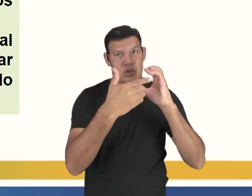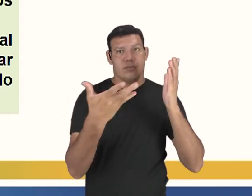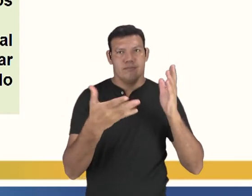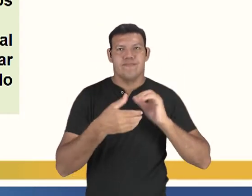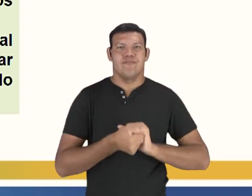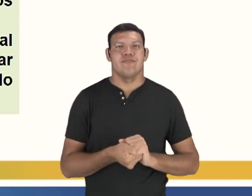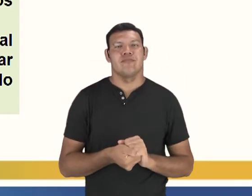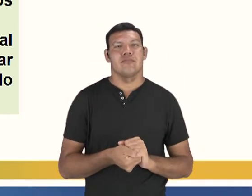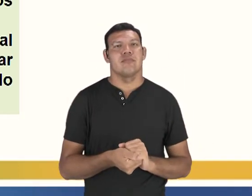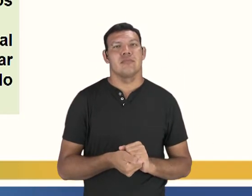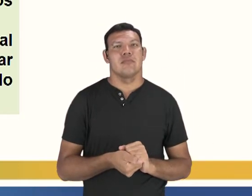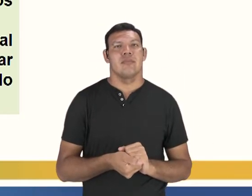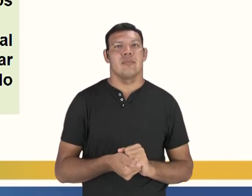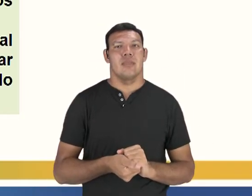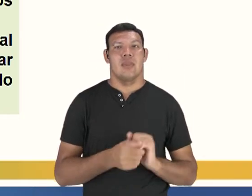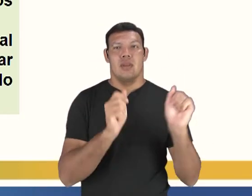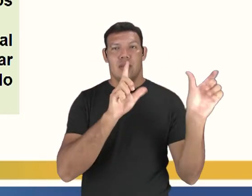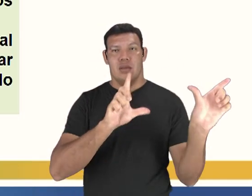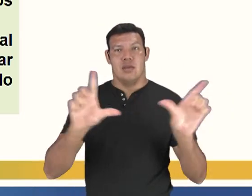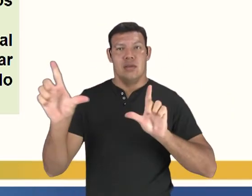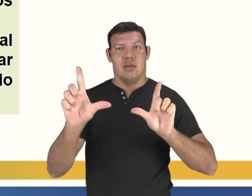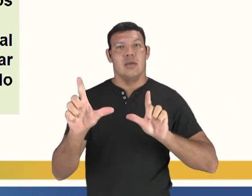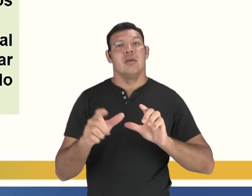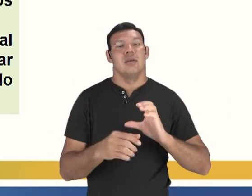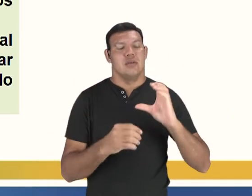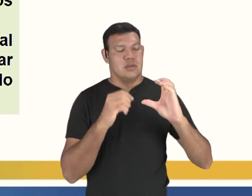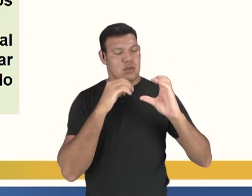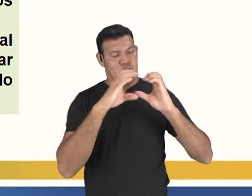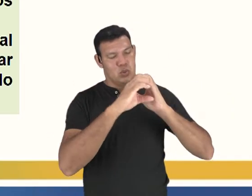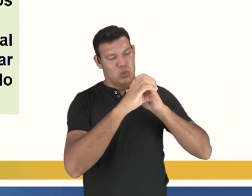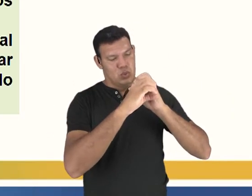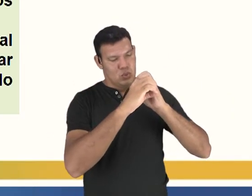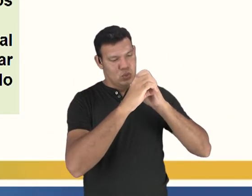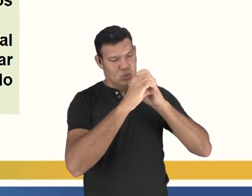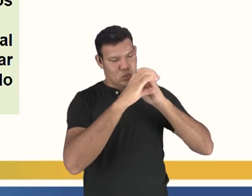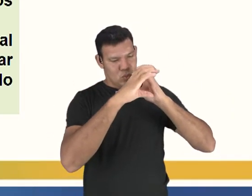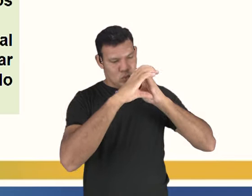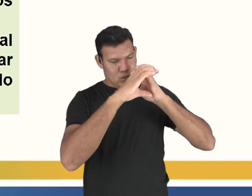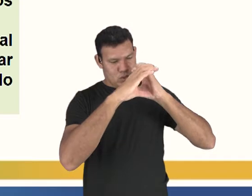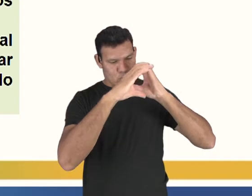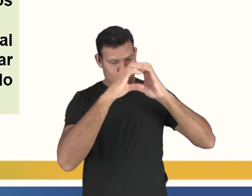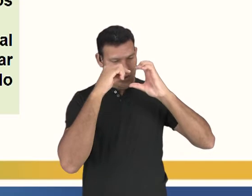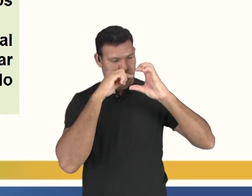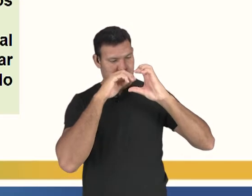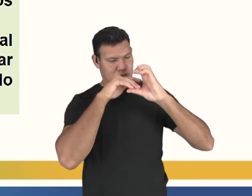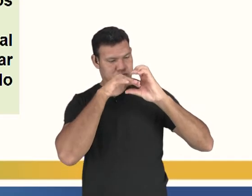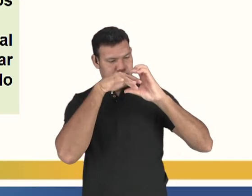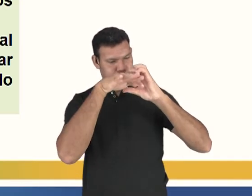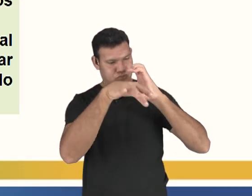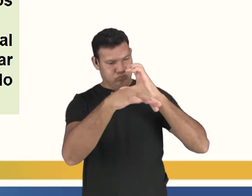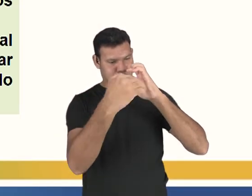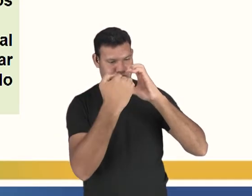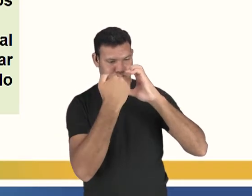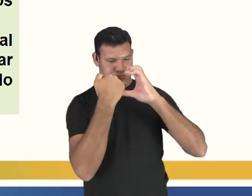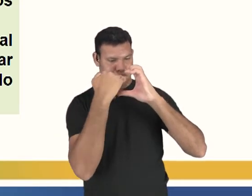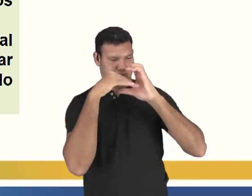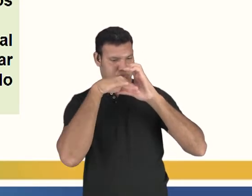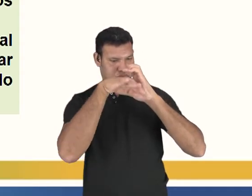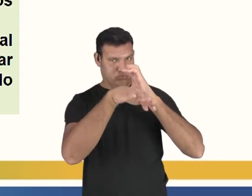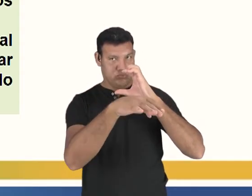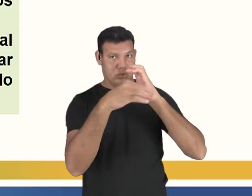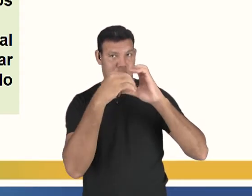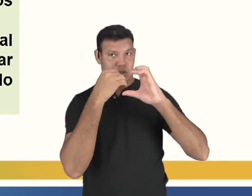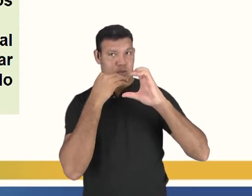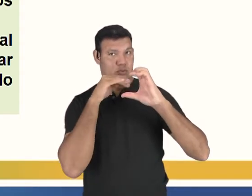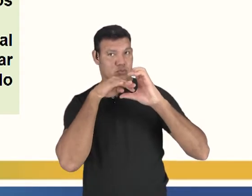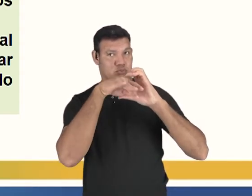tá? Na telinha fala para vocês, ó, as substâncias são transportadas pelo sangue, né, que é o líquido que circula dentro dos